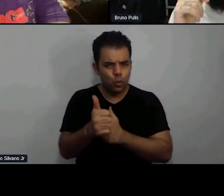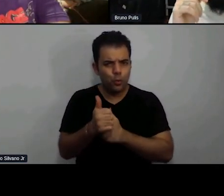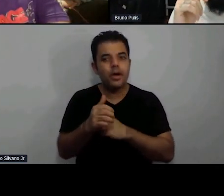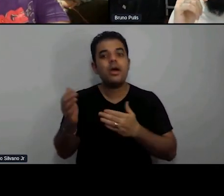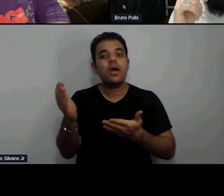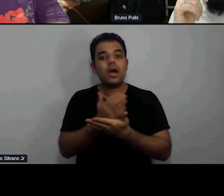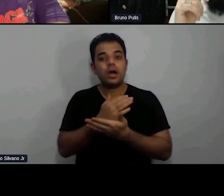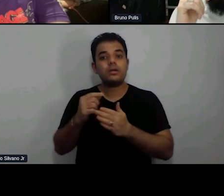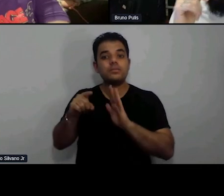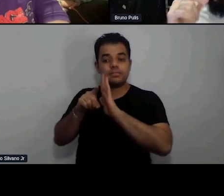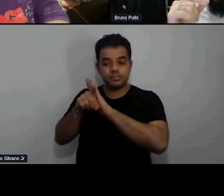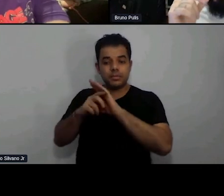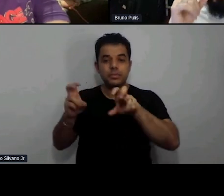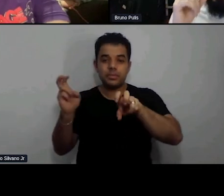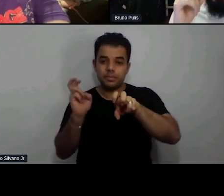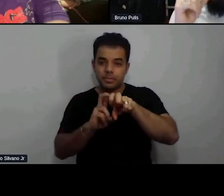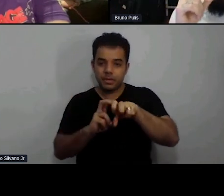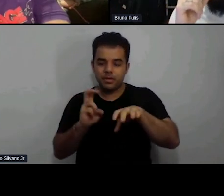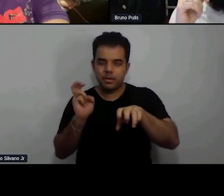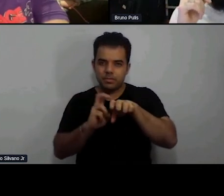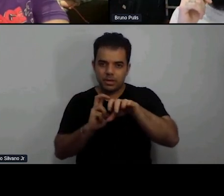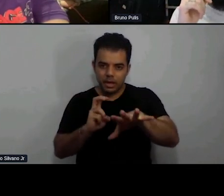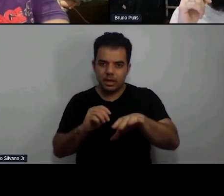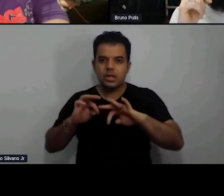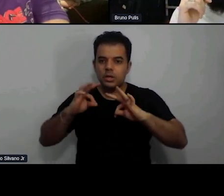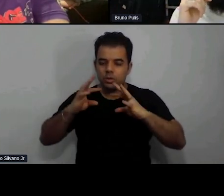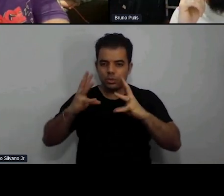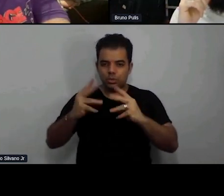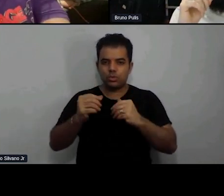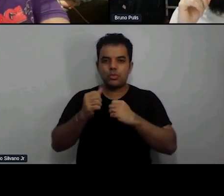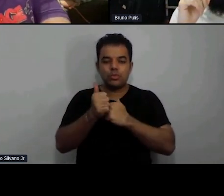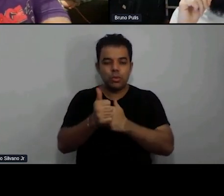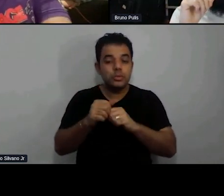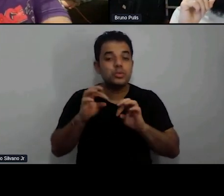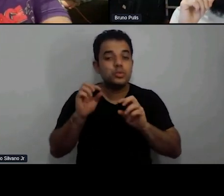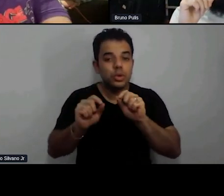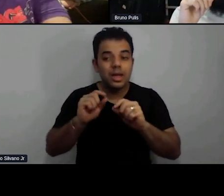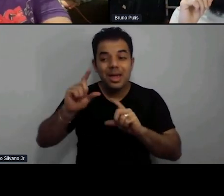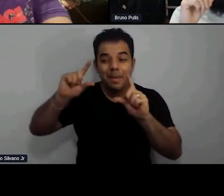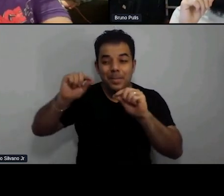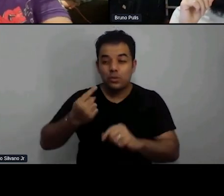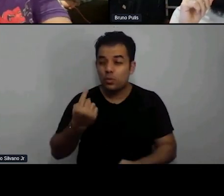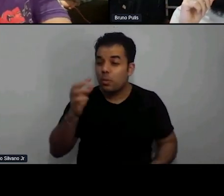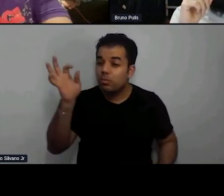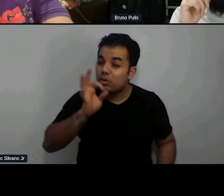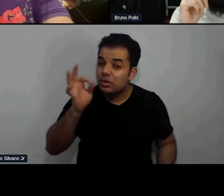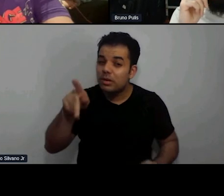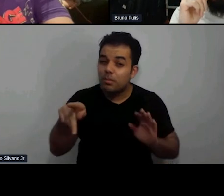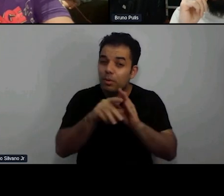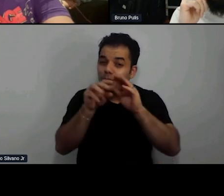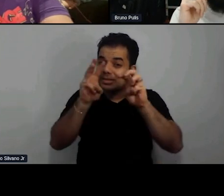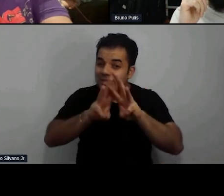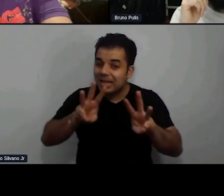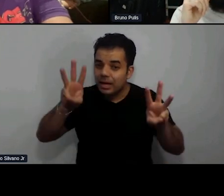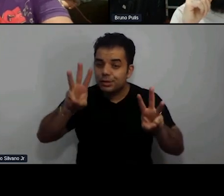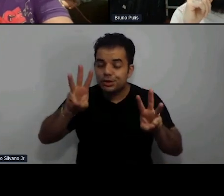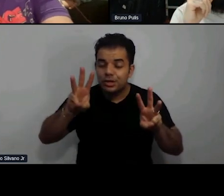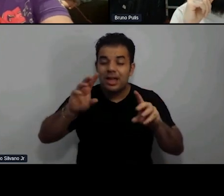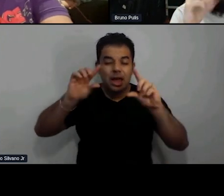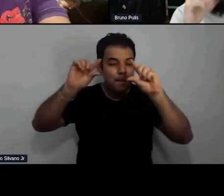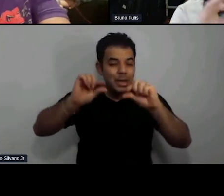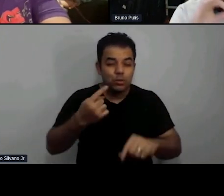uma pesquisa da Big Data Corp com o Movimento Web para Todos, que menos de 1% dos sites de território nacional é